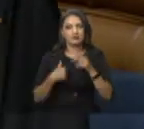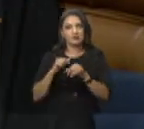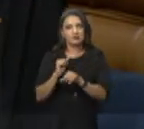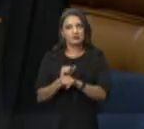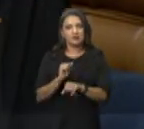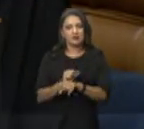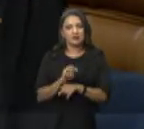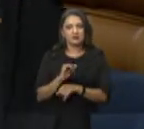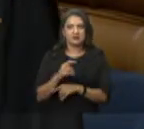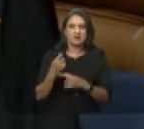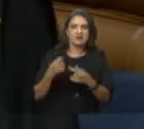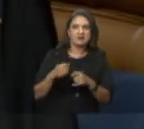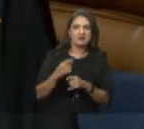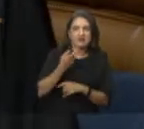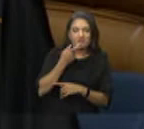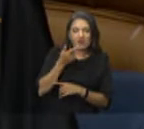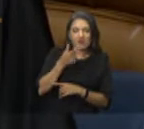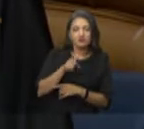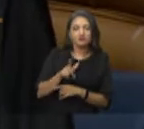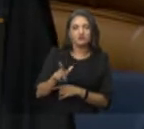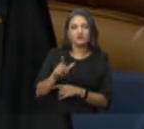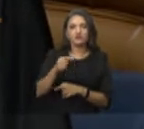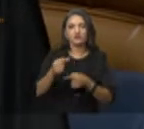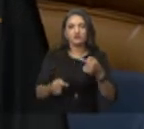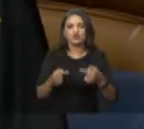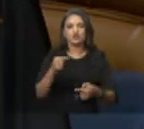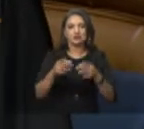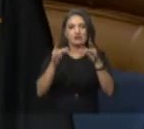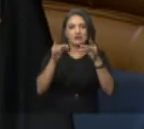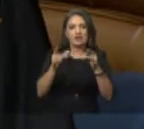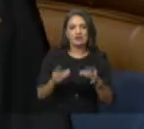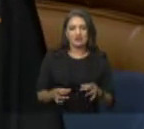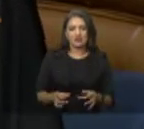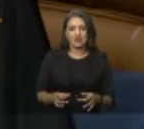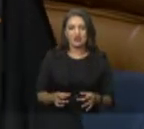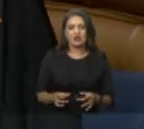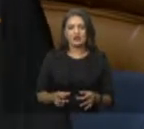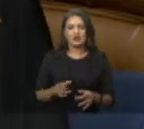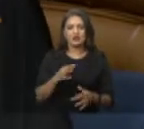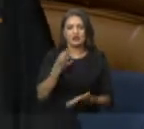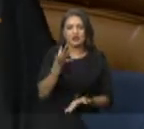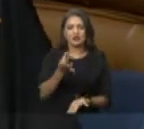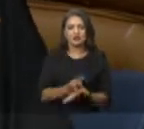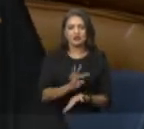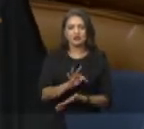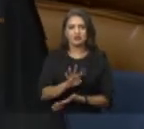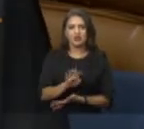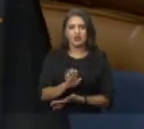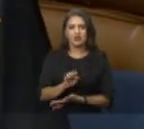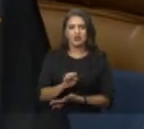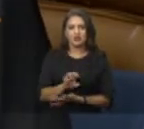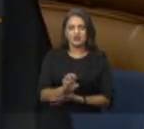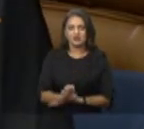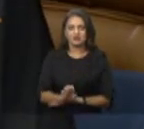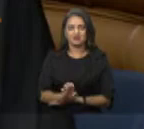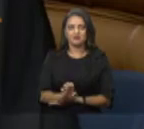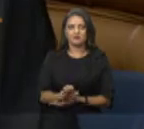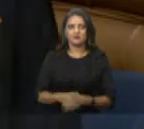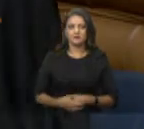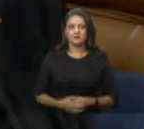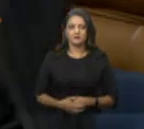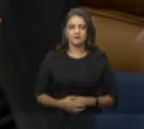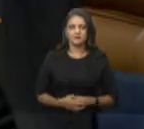segunda intervenção se fomos discutir com mais detalhes a tese a ser adotada por esse grande